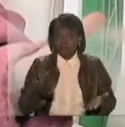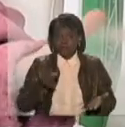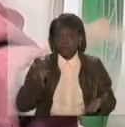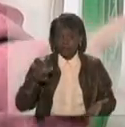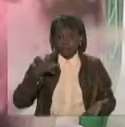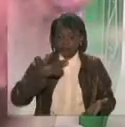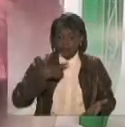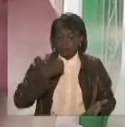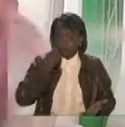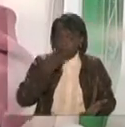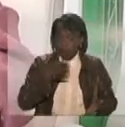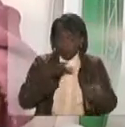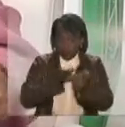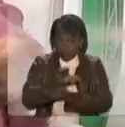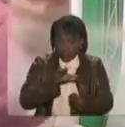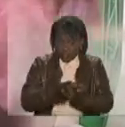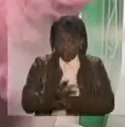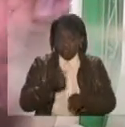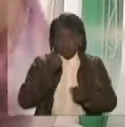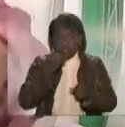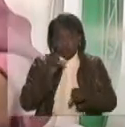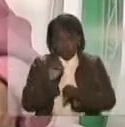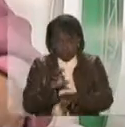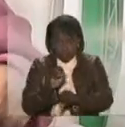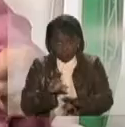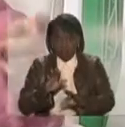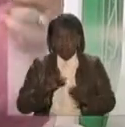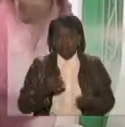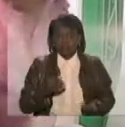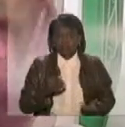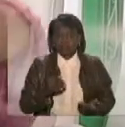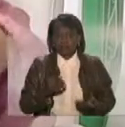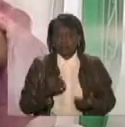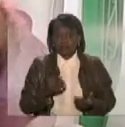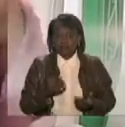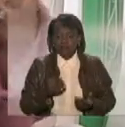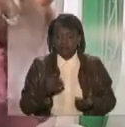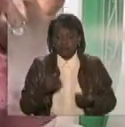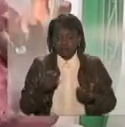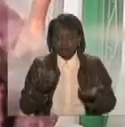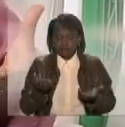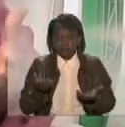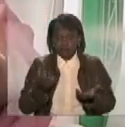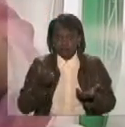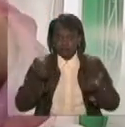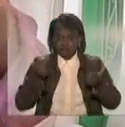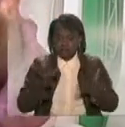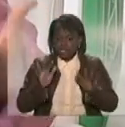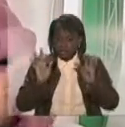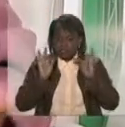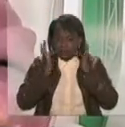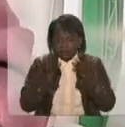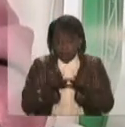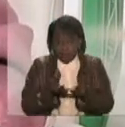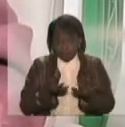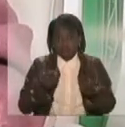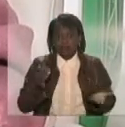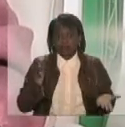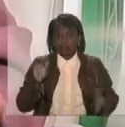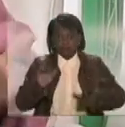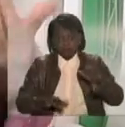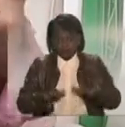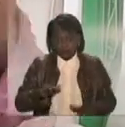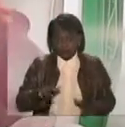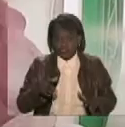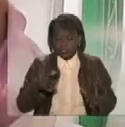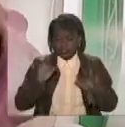Então, se ela tiver uma boa orientação, uma boa educação, em termos, vamos dizer assim, da própria família, né?